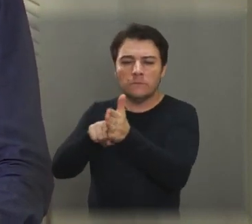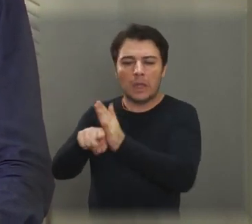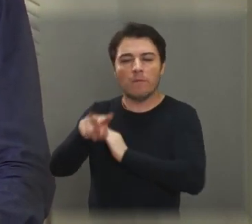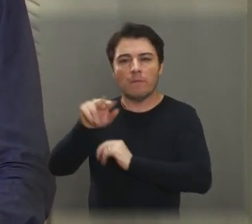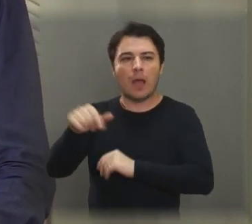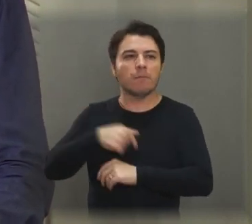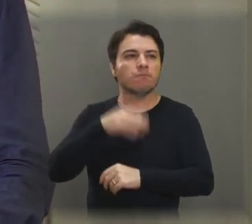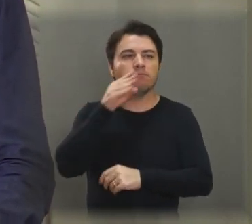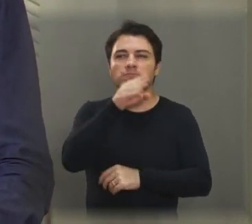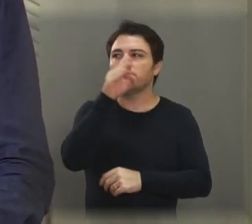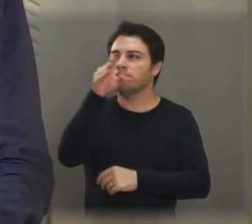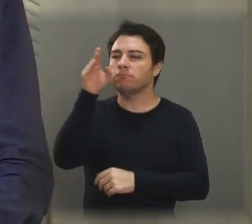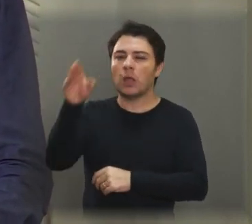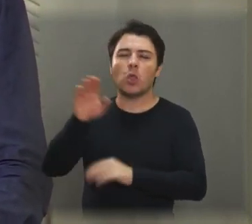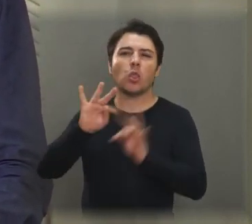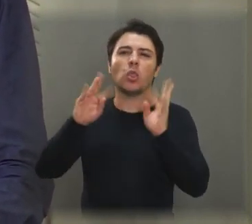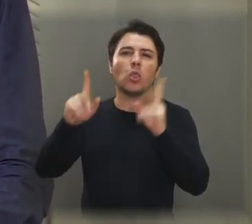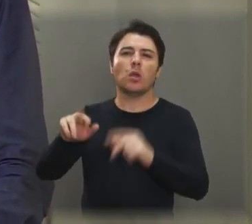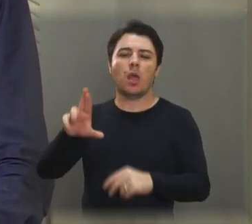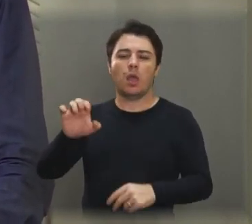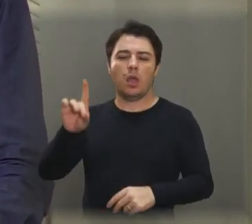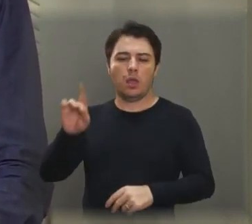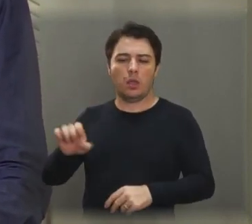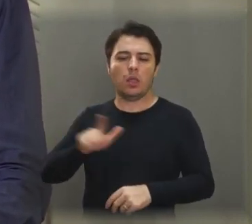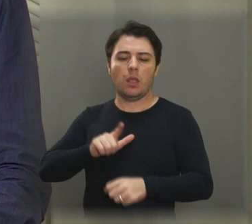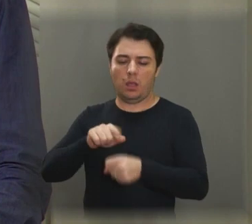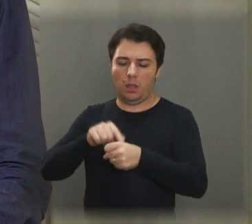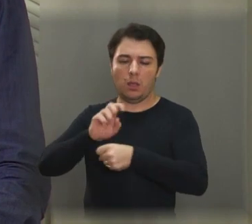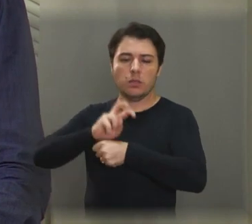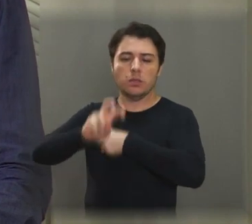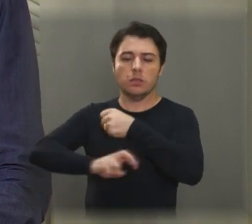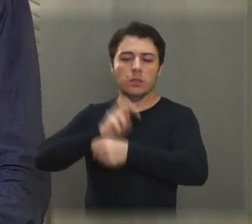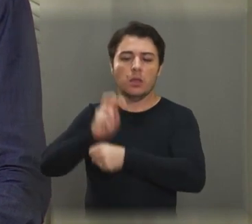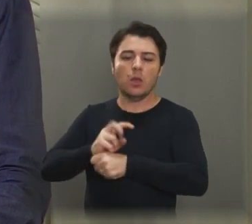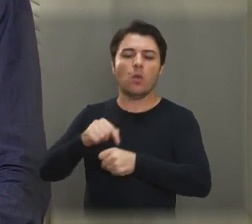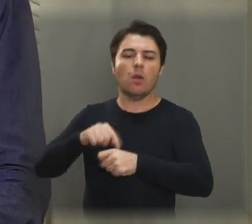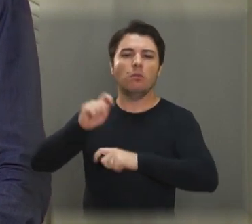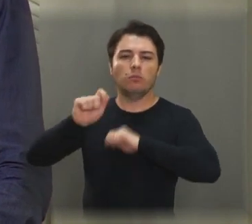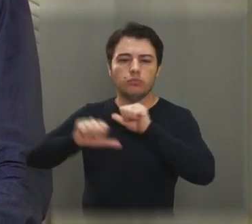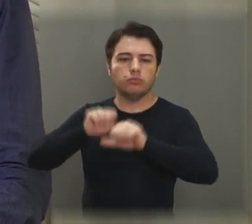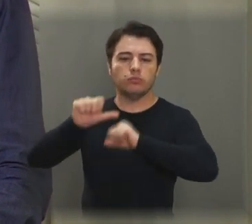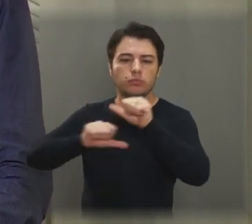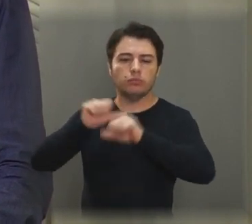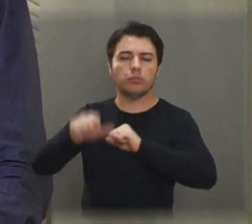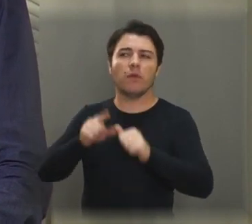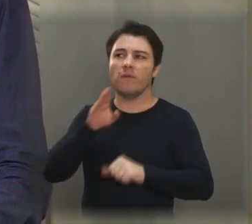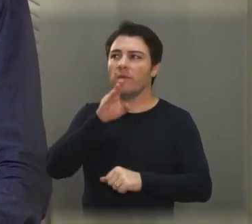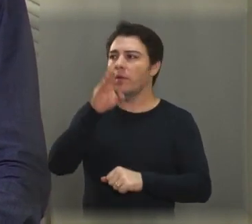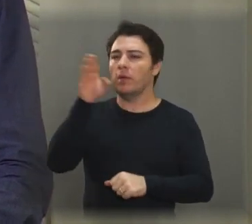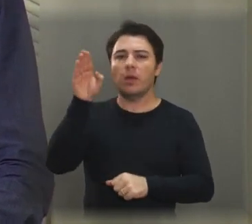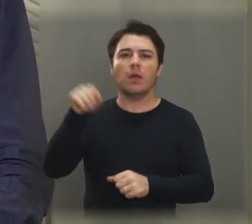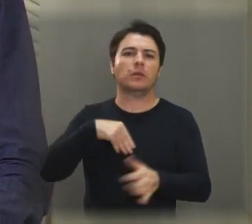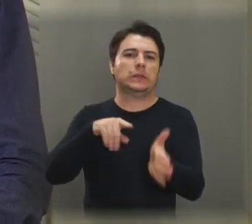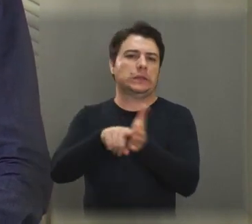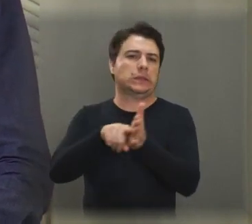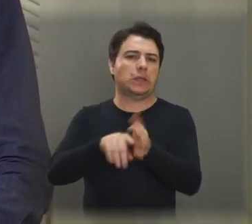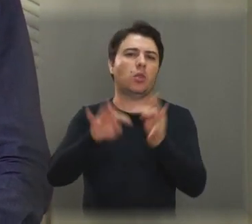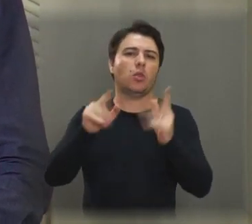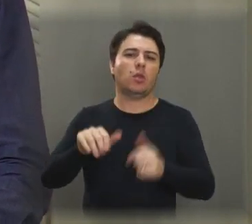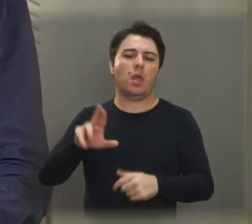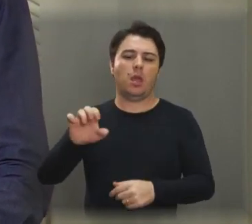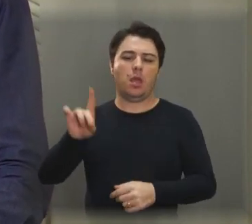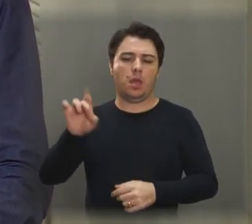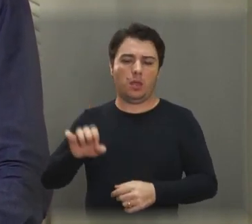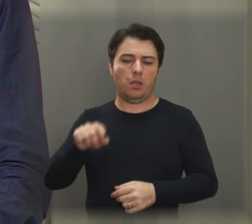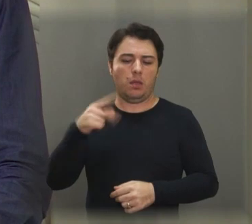faz uma inspeção em toda a rede de distribuição a cada cinco anos ela faz um circula consegue revisar e inspecionar toda a